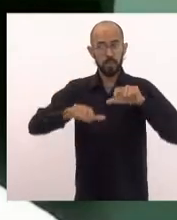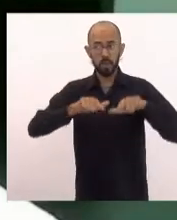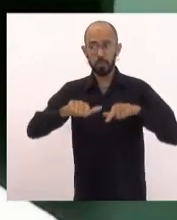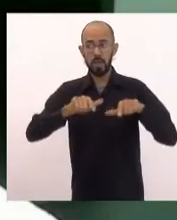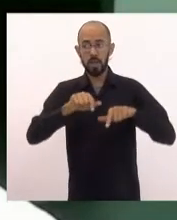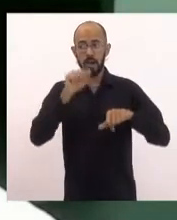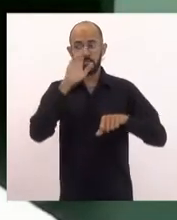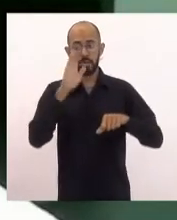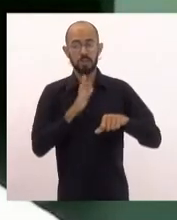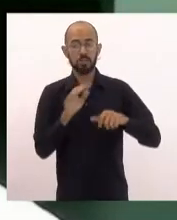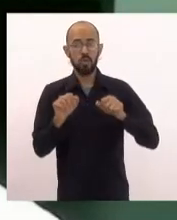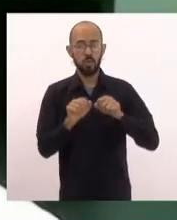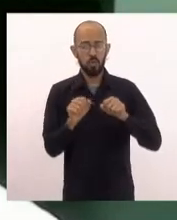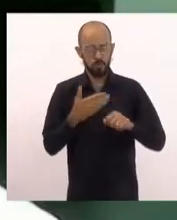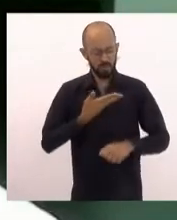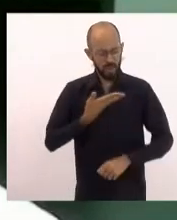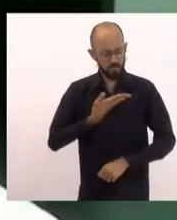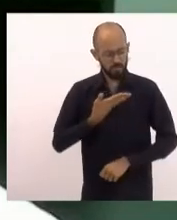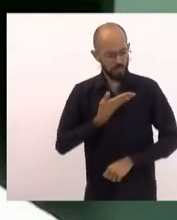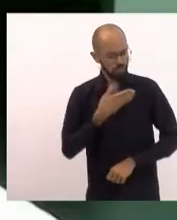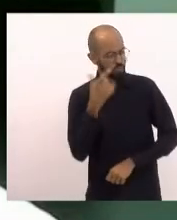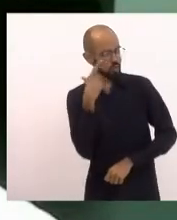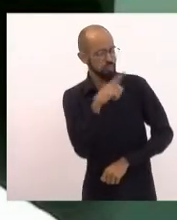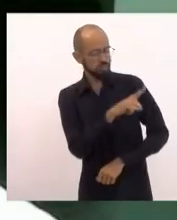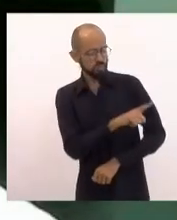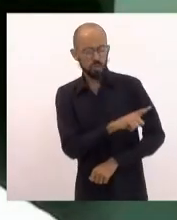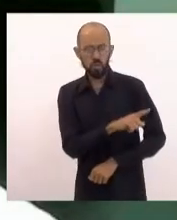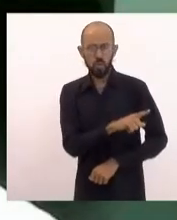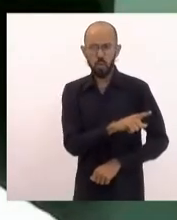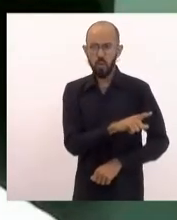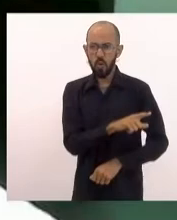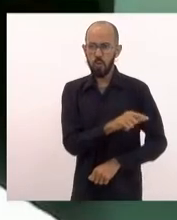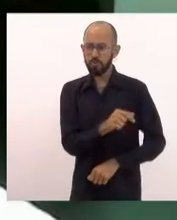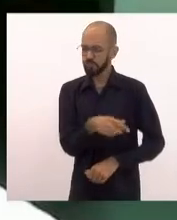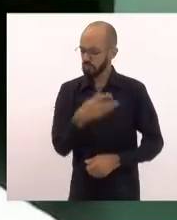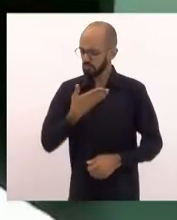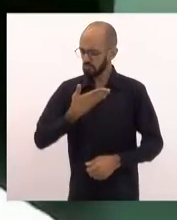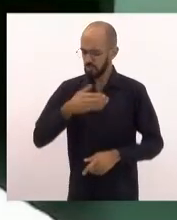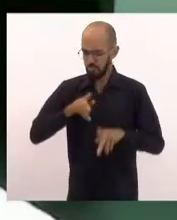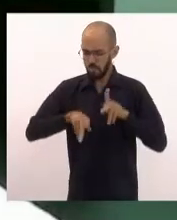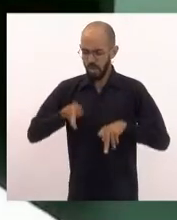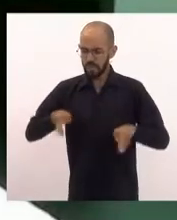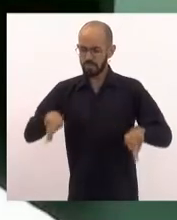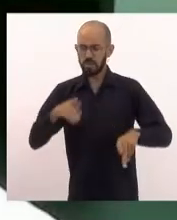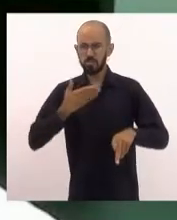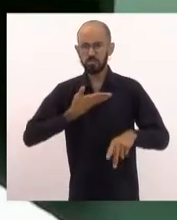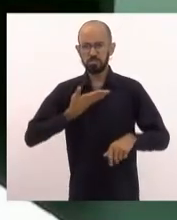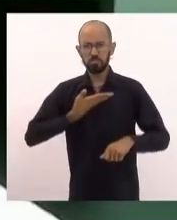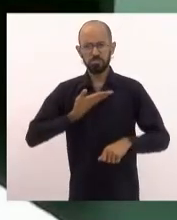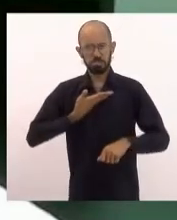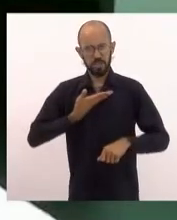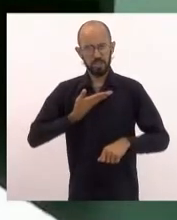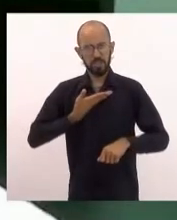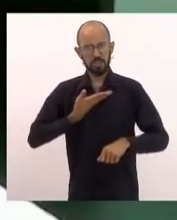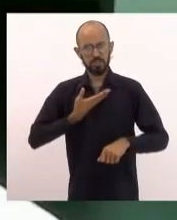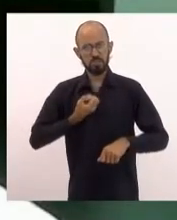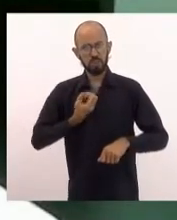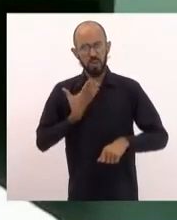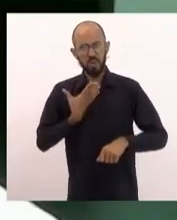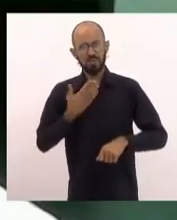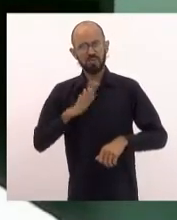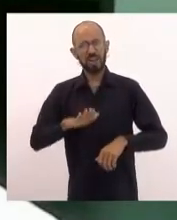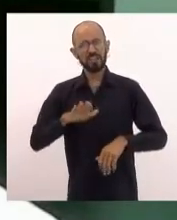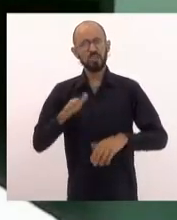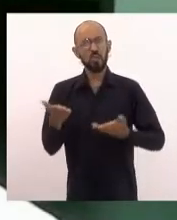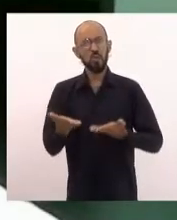fez muitos amigos. A gente chegou aqui, os brasileiros sempre foram pessoas boas, mas hoje, não sei mais.